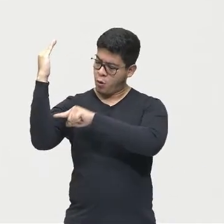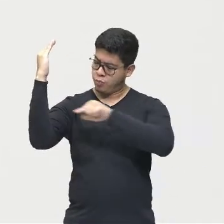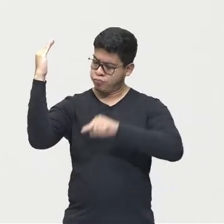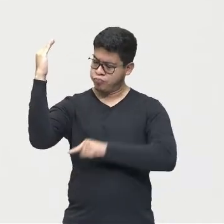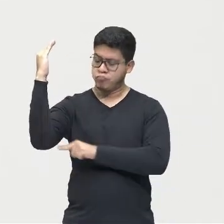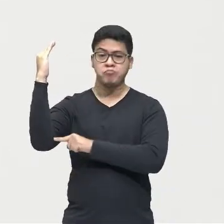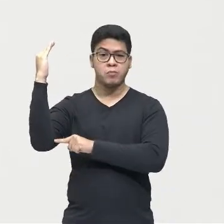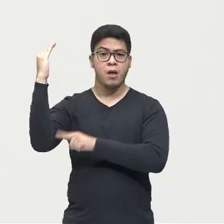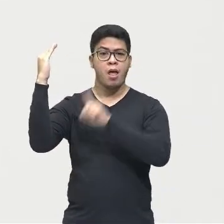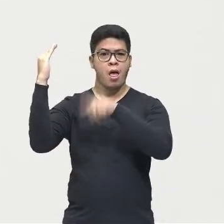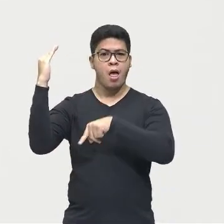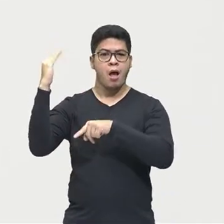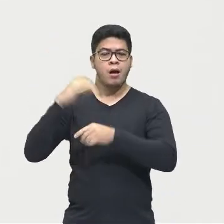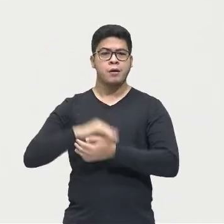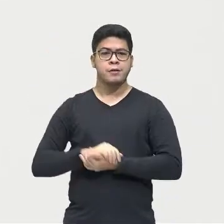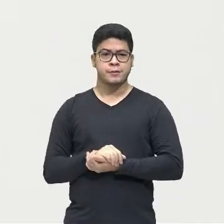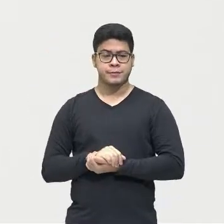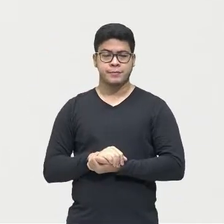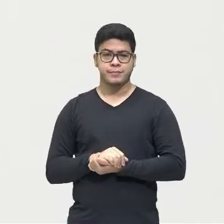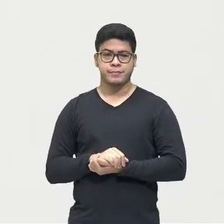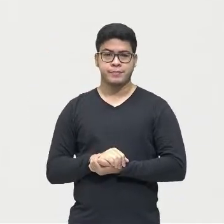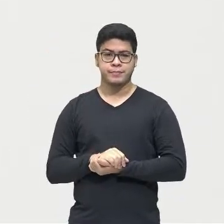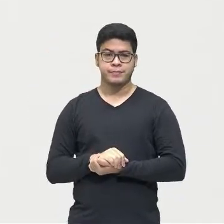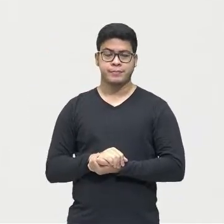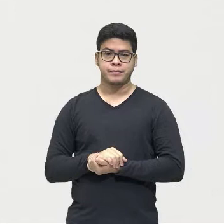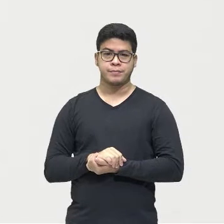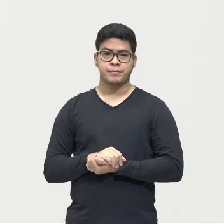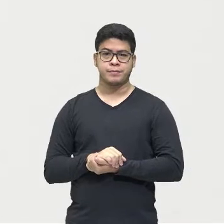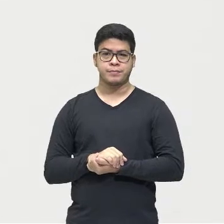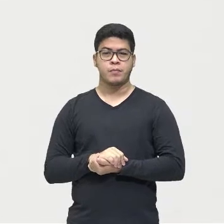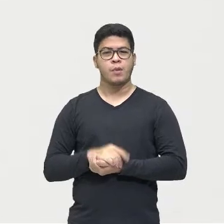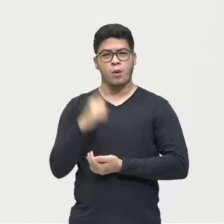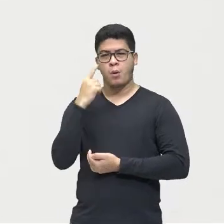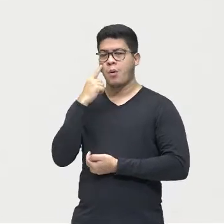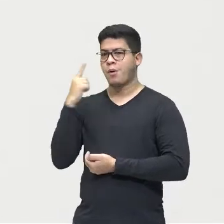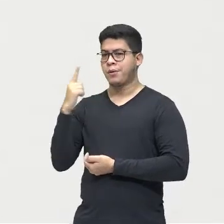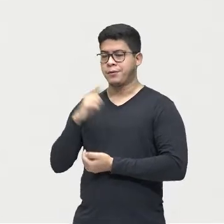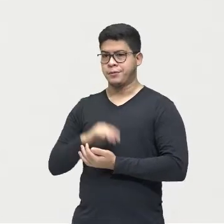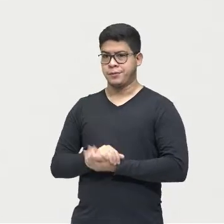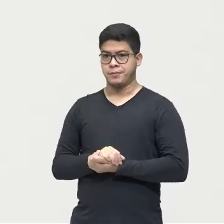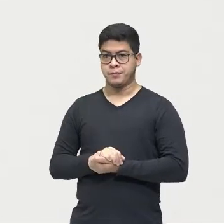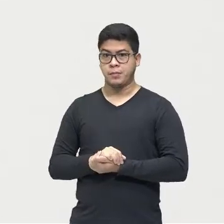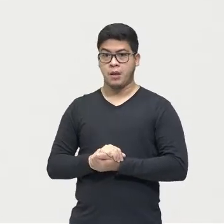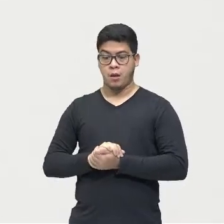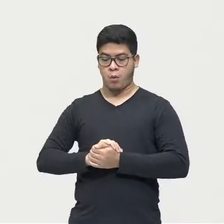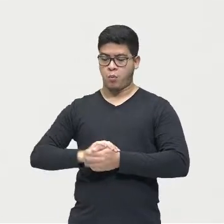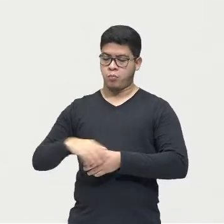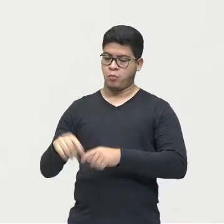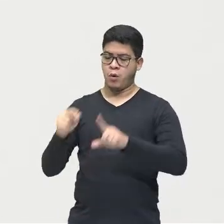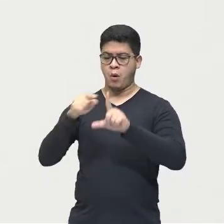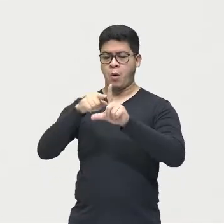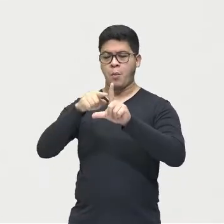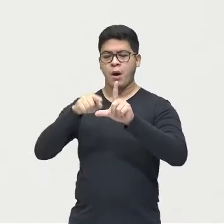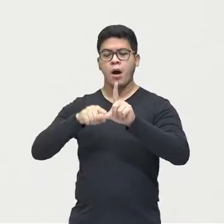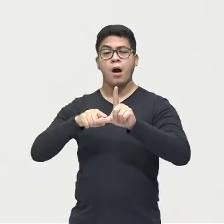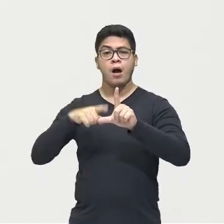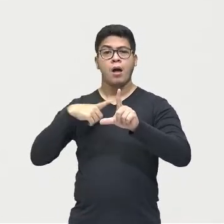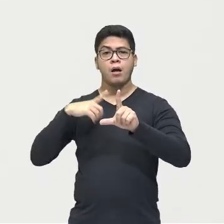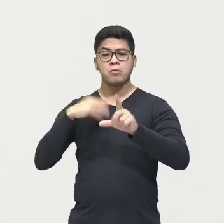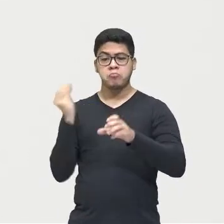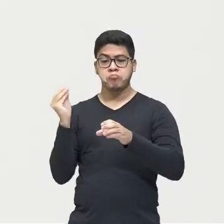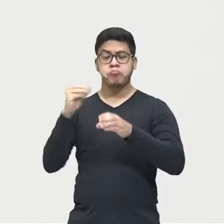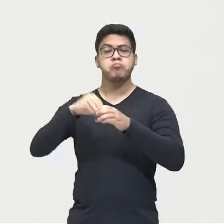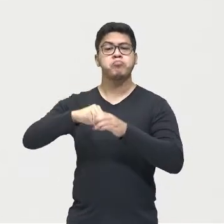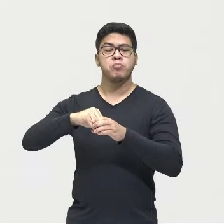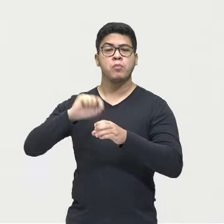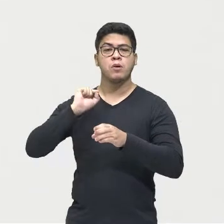por esses dois lados consecutivos aqui, o lado AB e o lado CD. Então, o ângulo interno é essa região aqui, ó, que eu estou destacando.